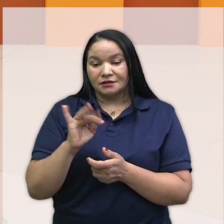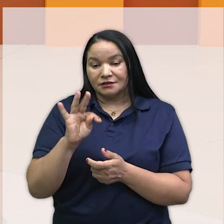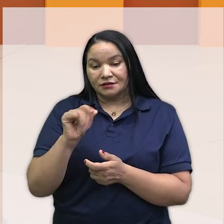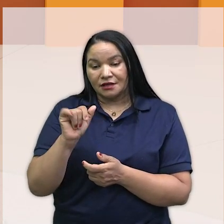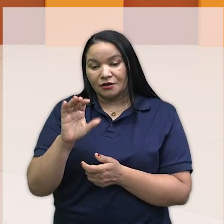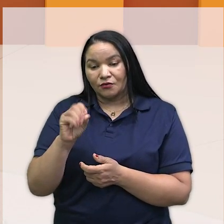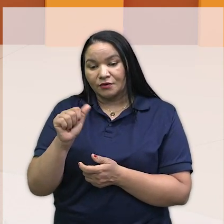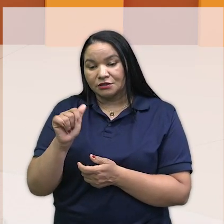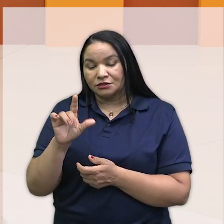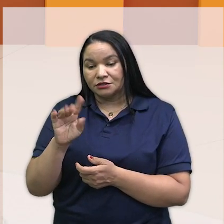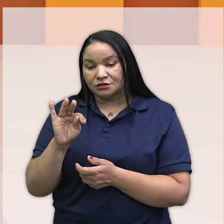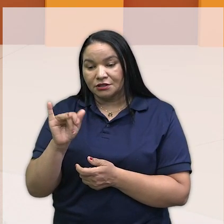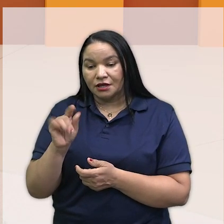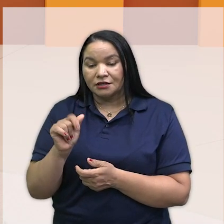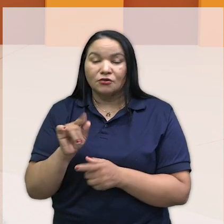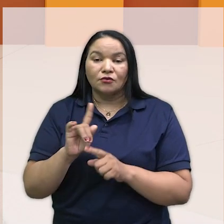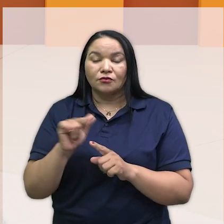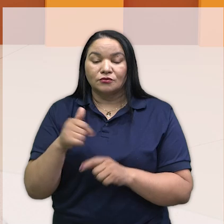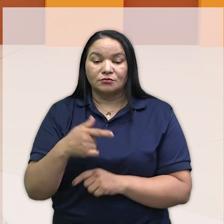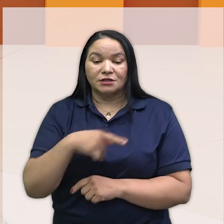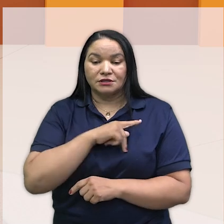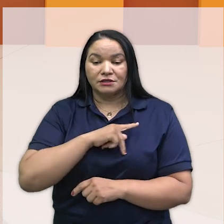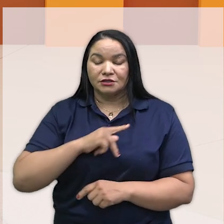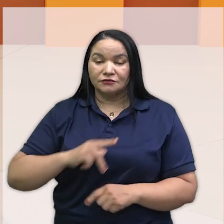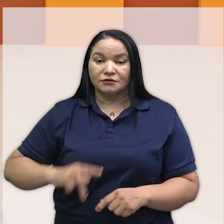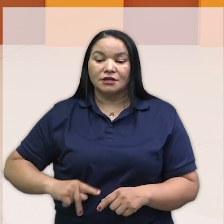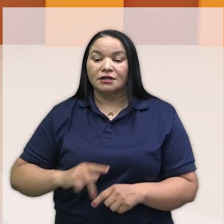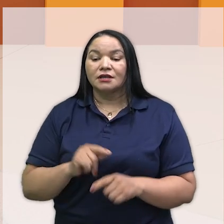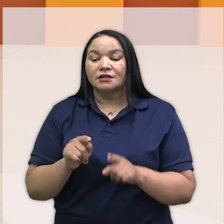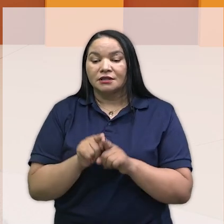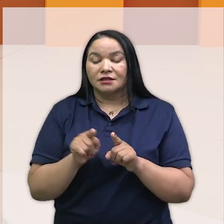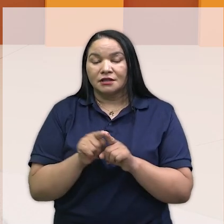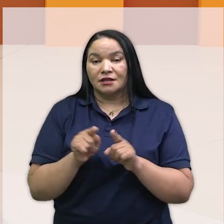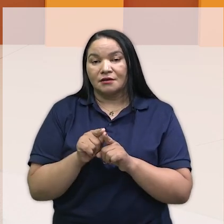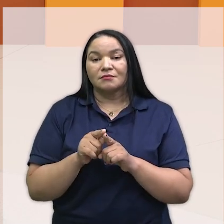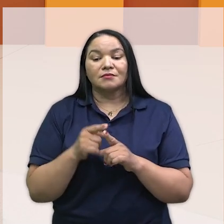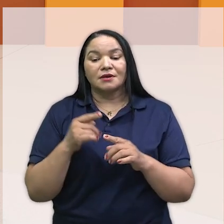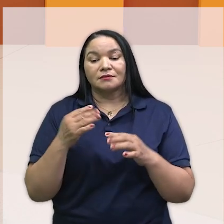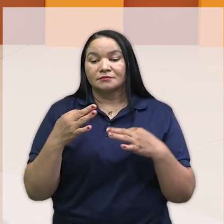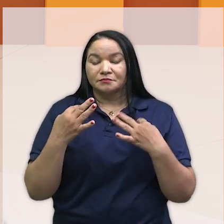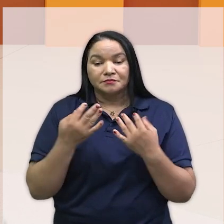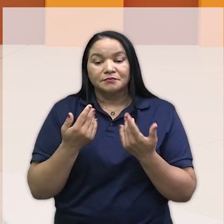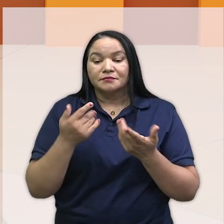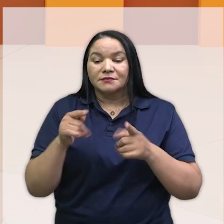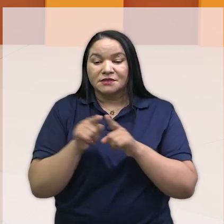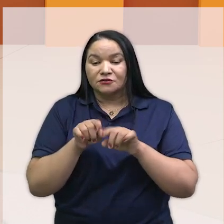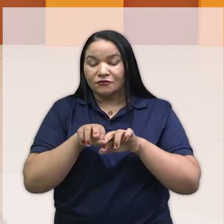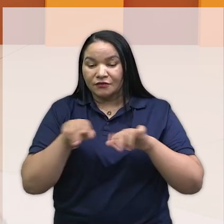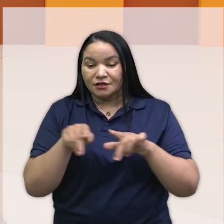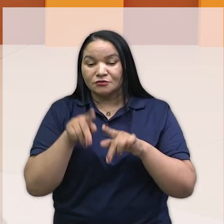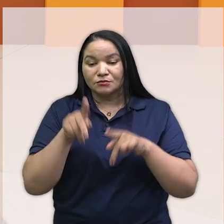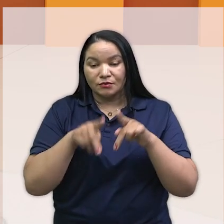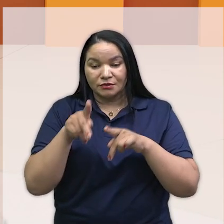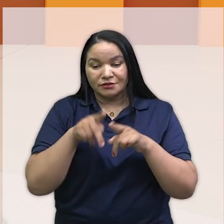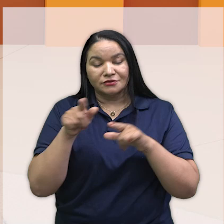de Presidente Figueiredo, que é um polo turístico, tanto para a população do estado do Amazonas, como para as populações de